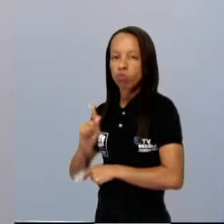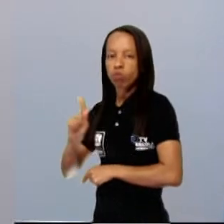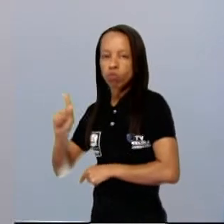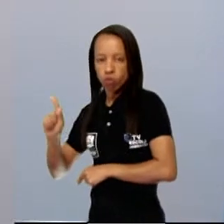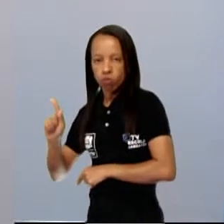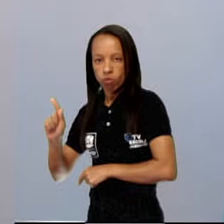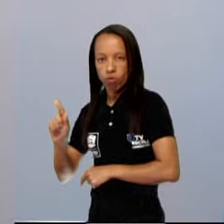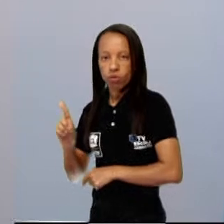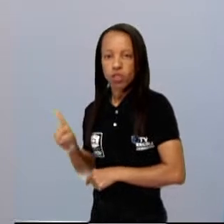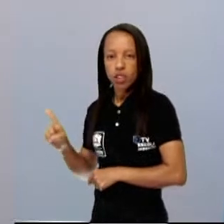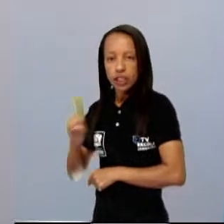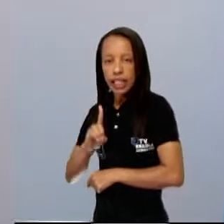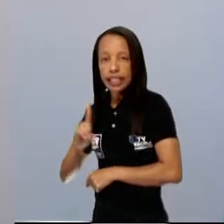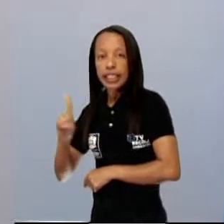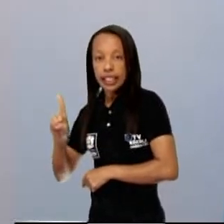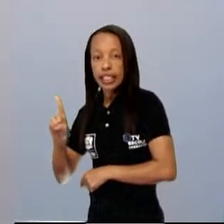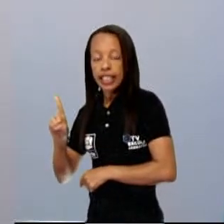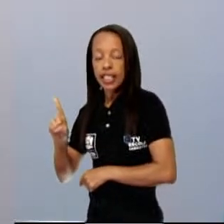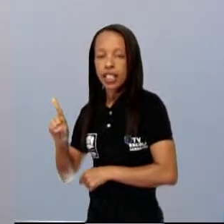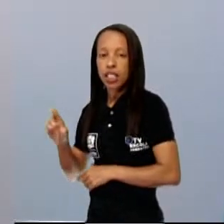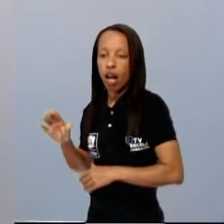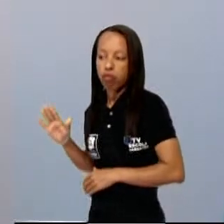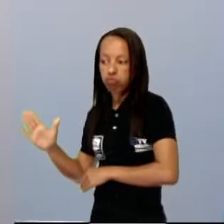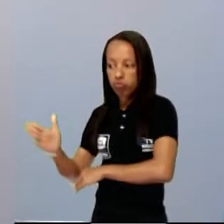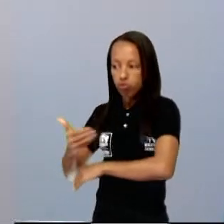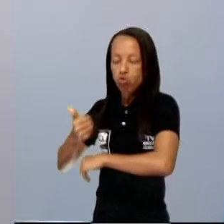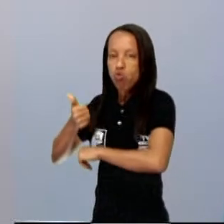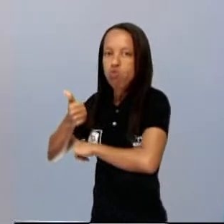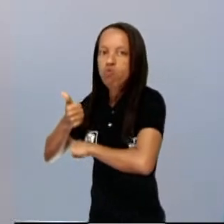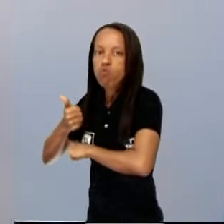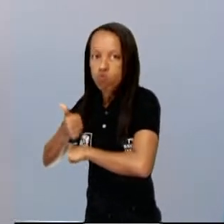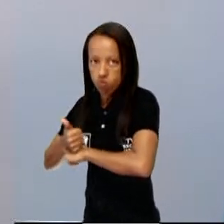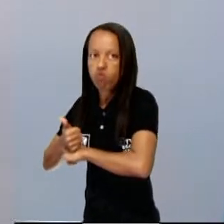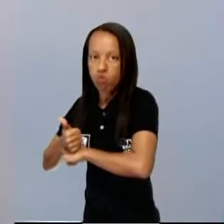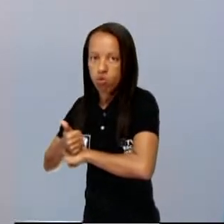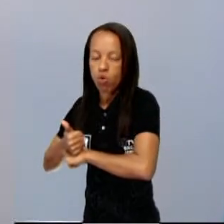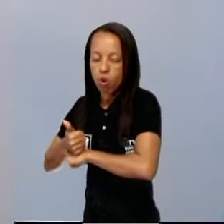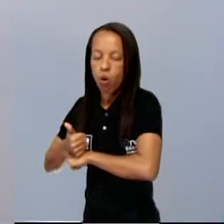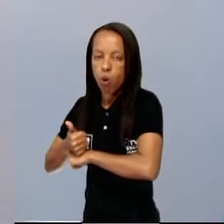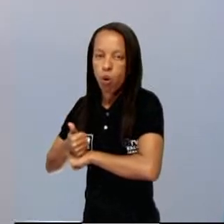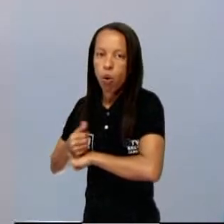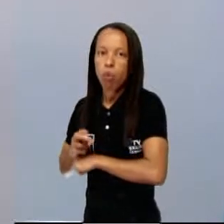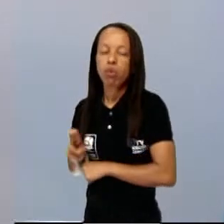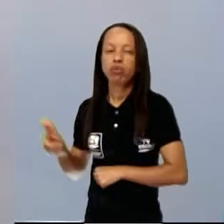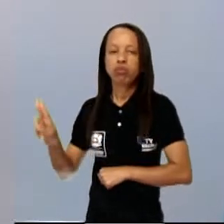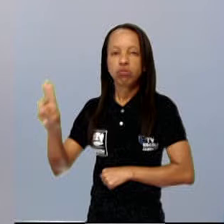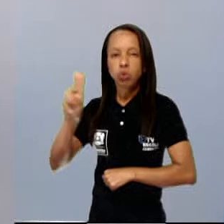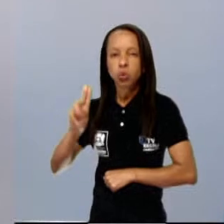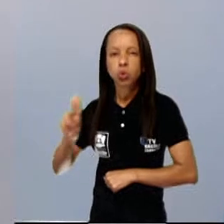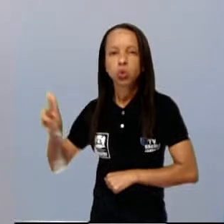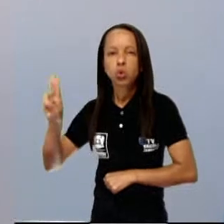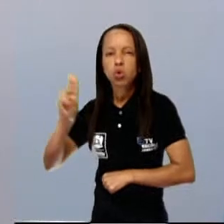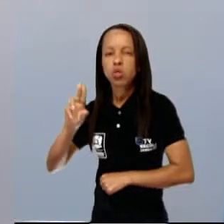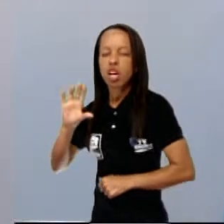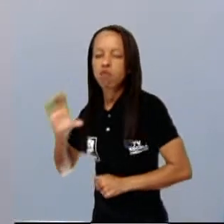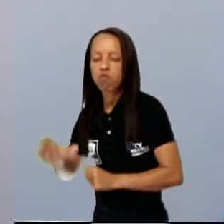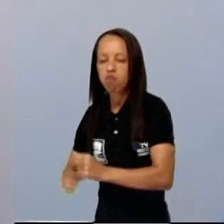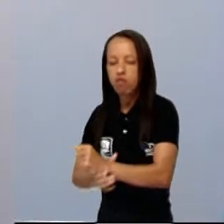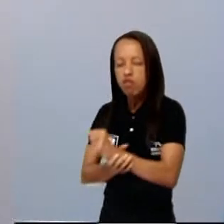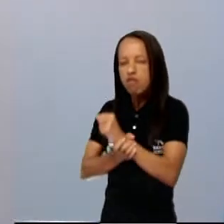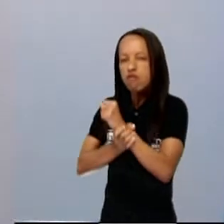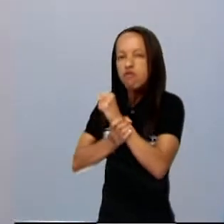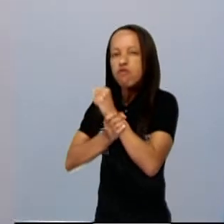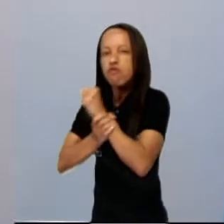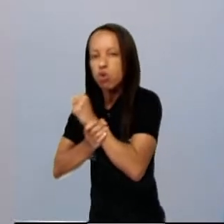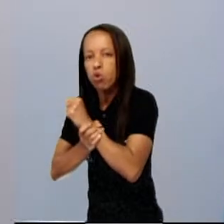governo chamado Diretório, que foi a terceira fase da Revolução Francesa. Eles utilizaram força para poder conter o povo, pois